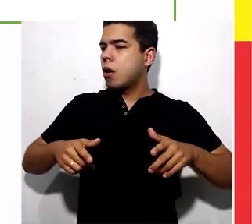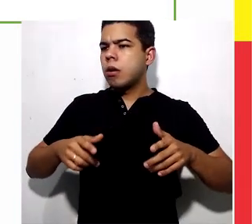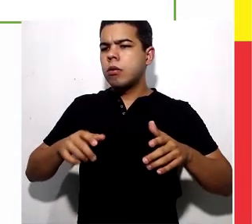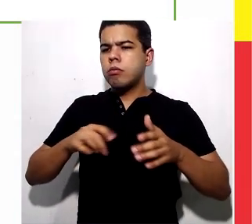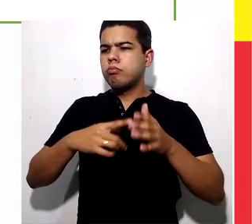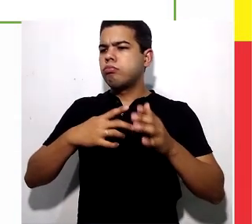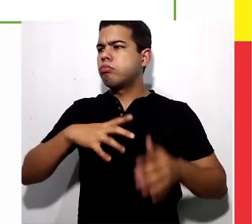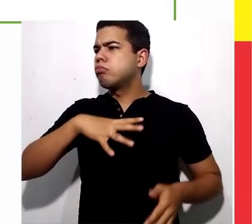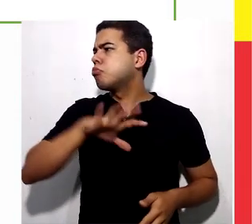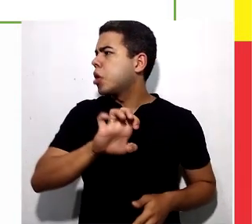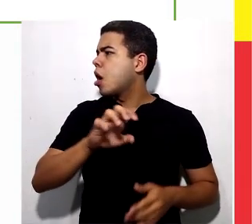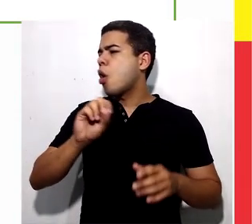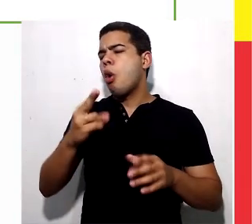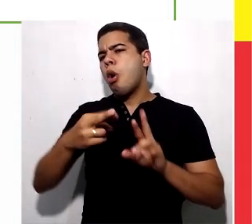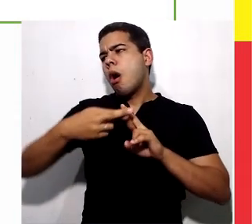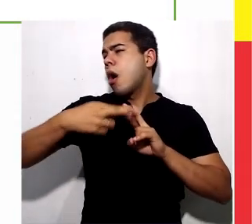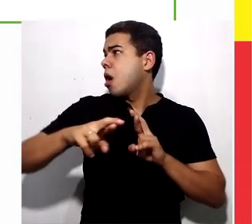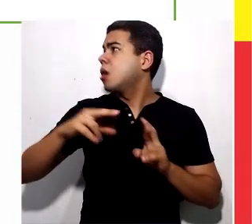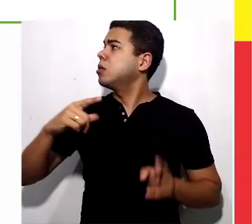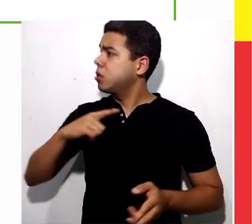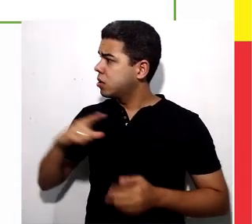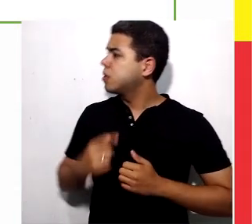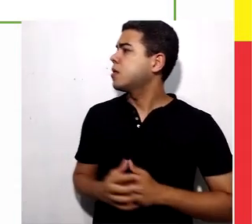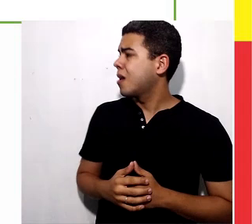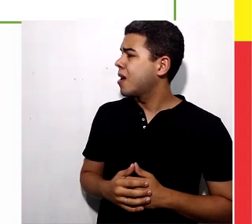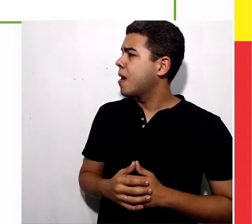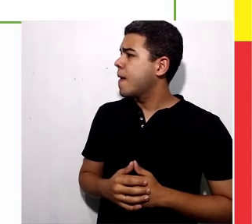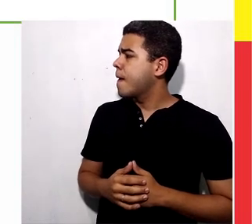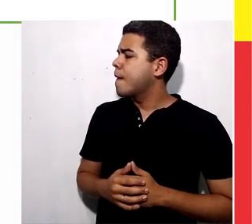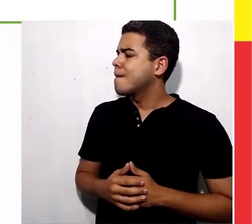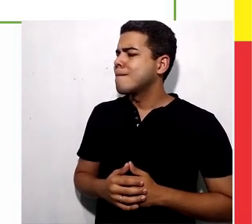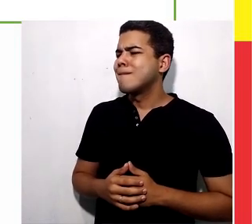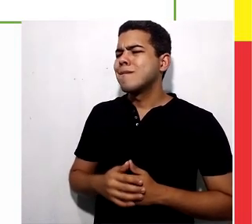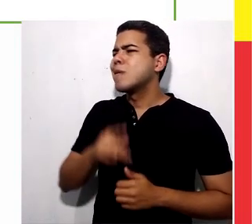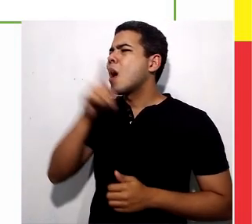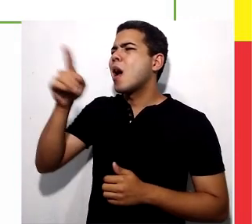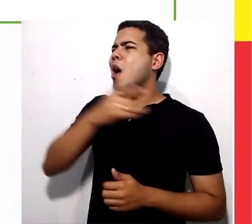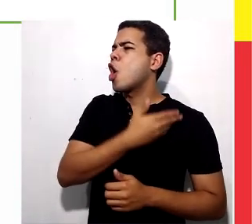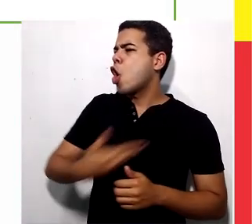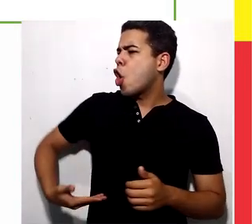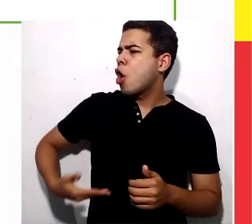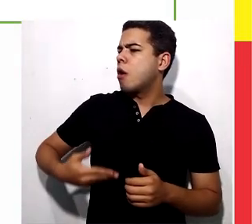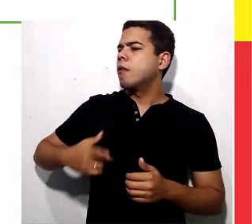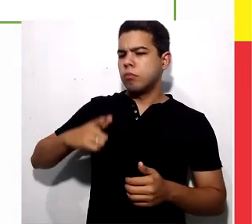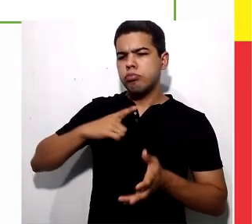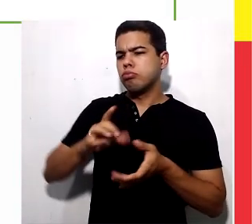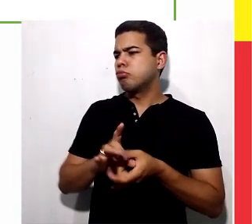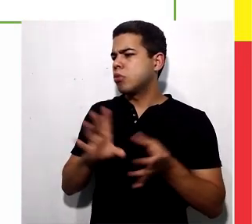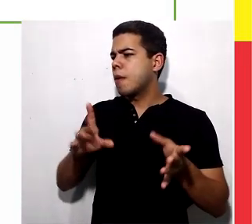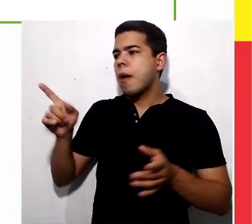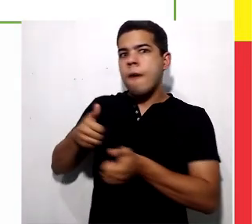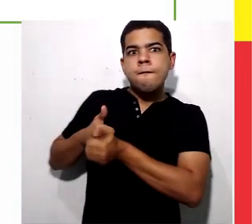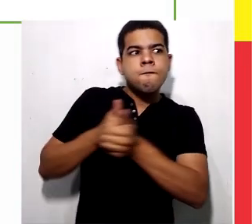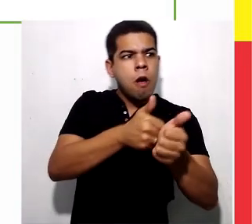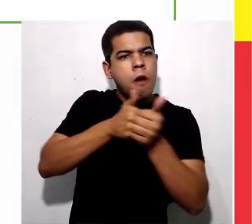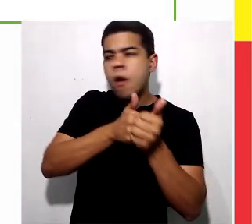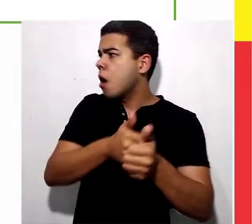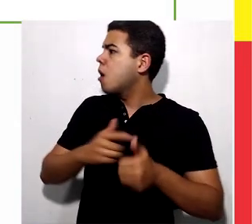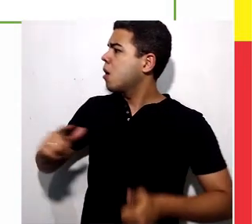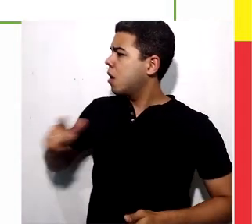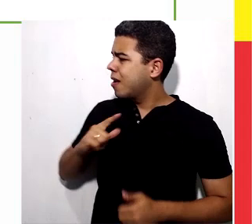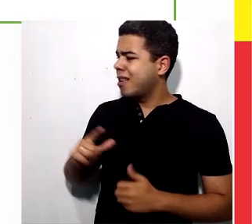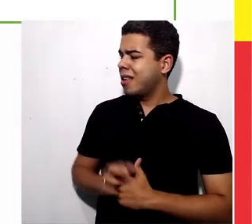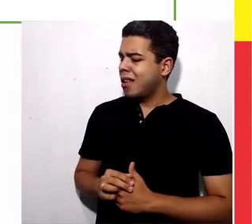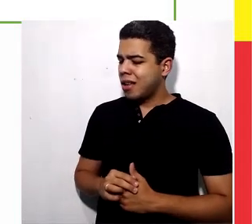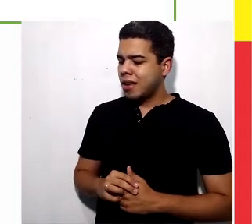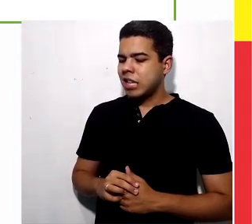étnico ou religioso, aprovado ou tolerado pelas autoridades locais. É interessante dizer também que,